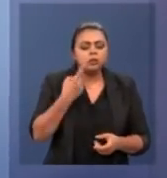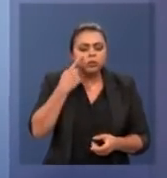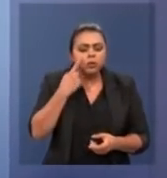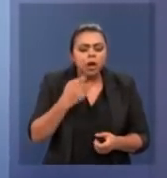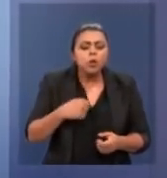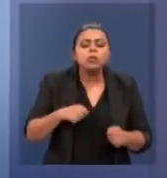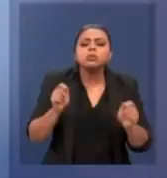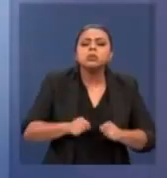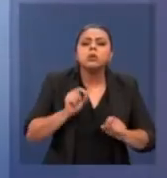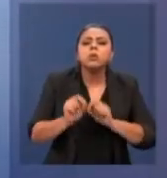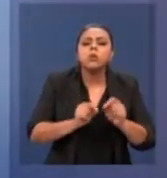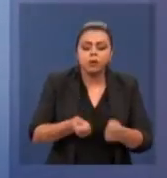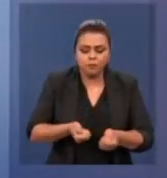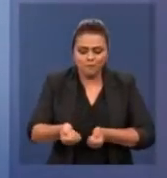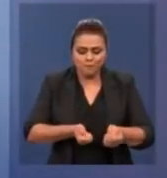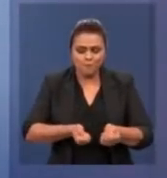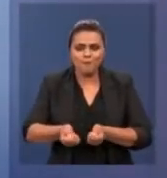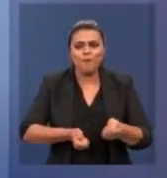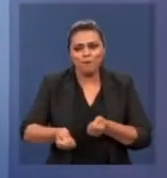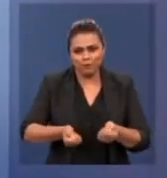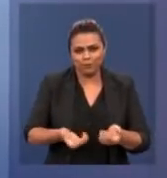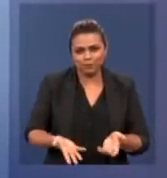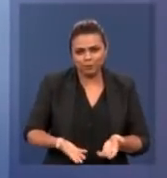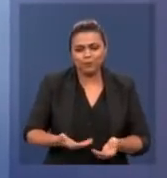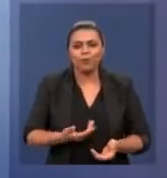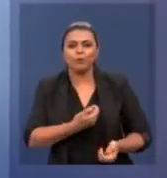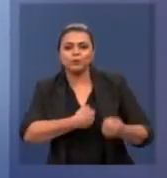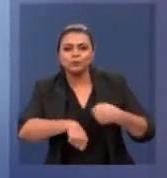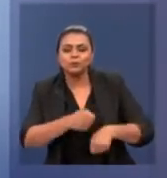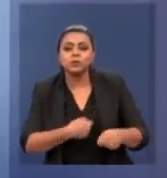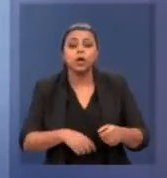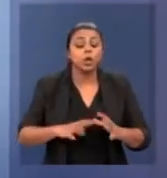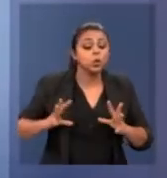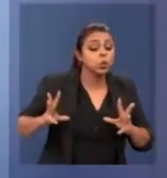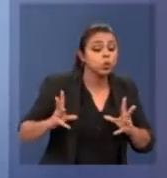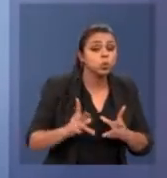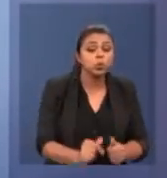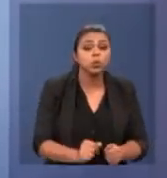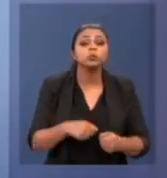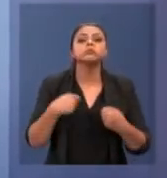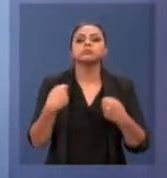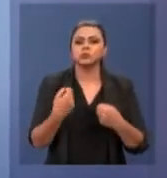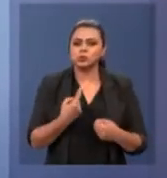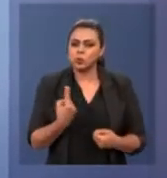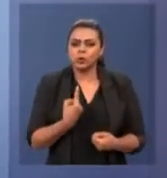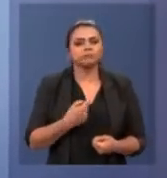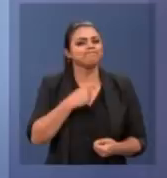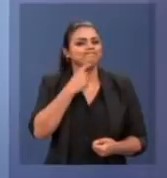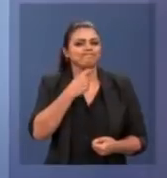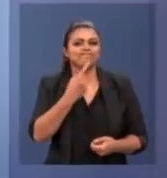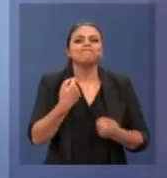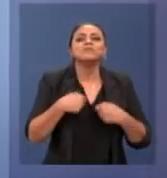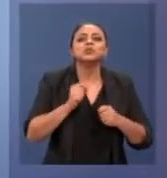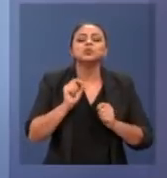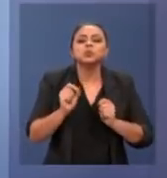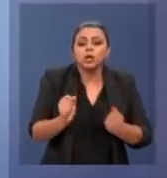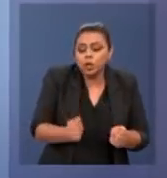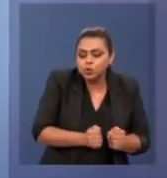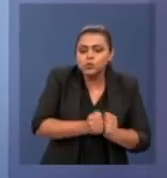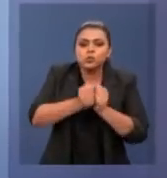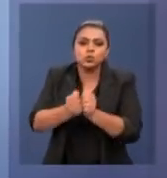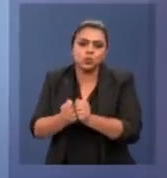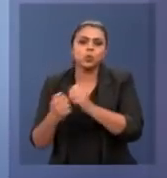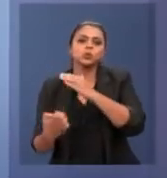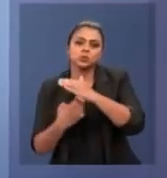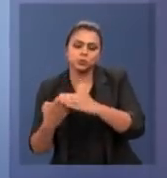mantendo o controle da gestão total da empresa de saneamento é possível fazer parcerias para que haja investimento e maior